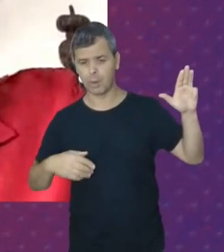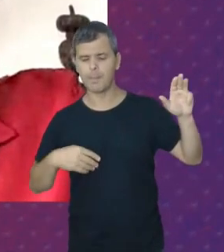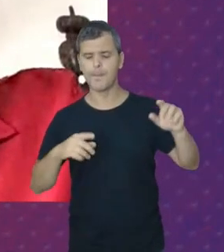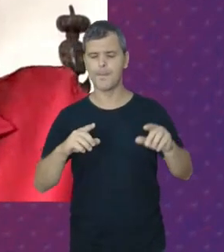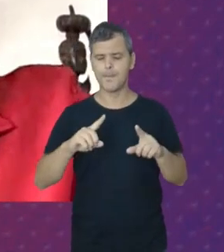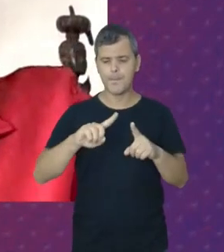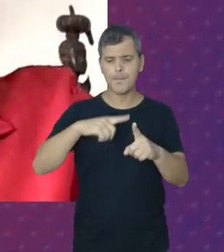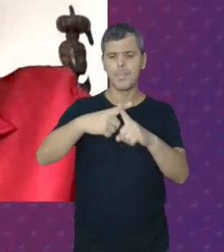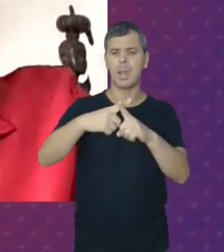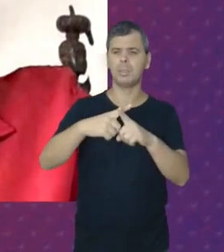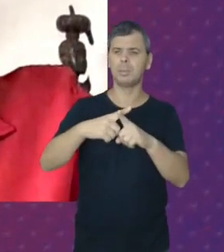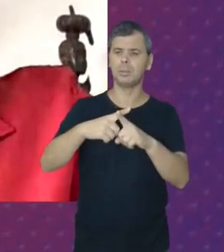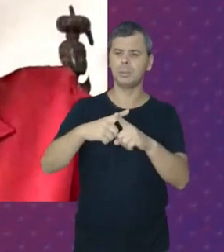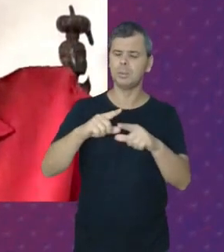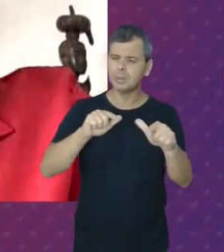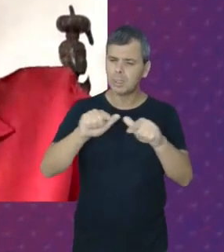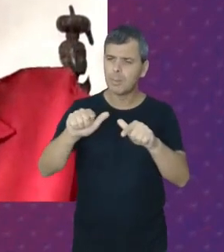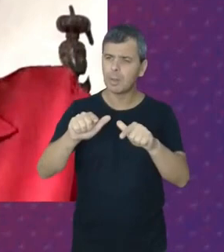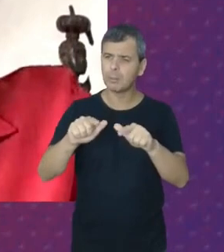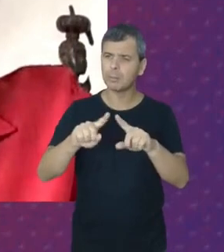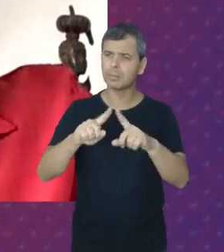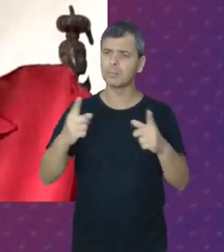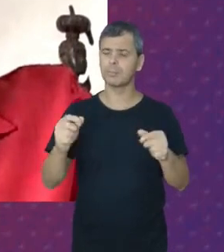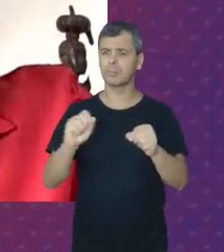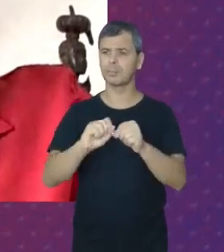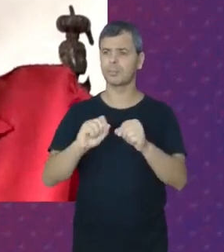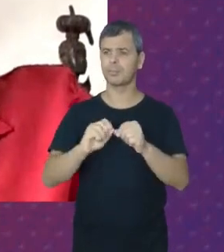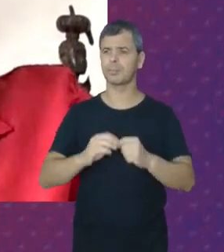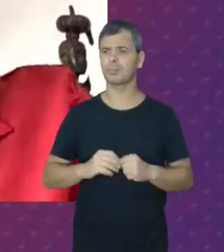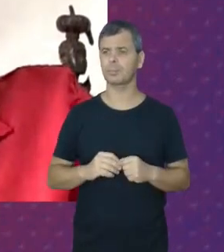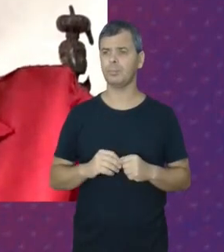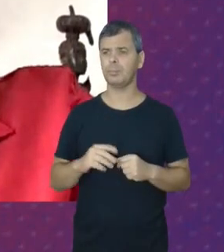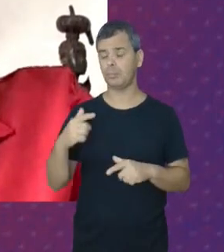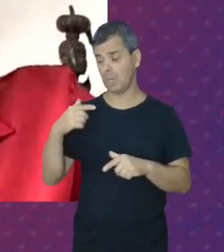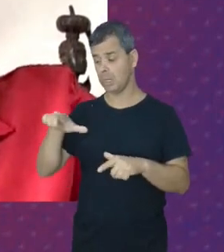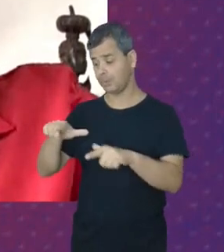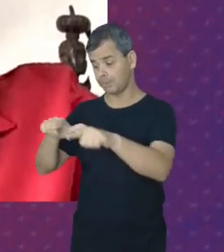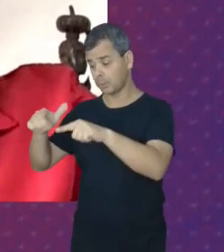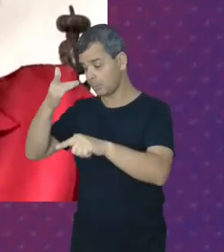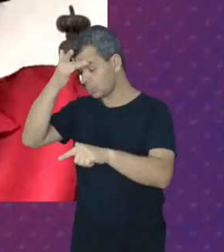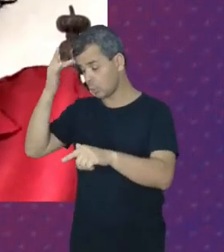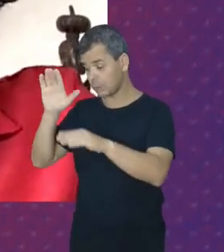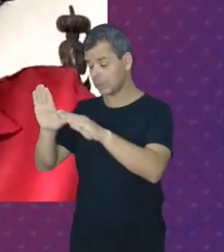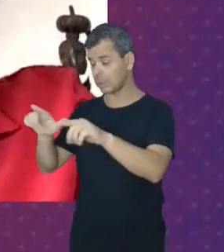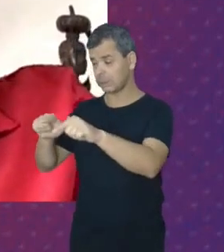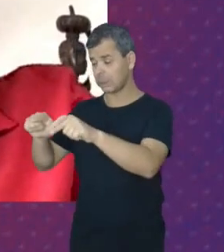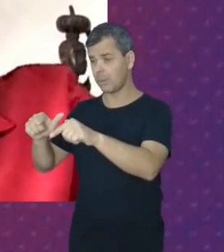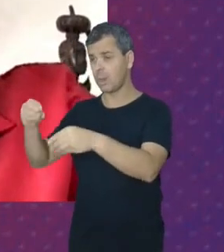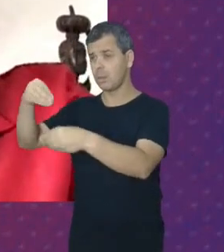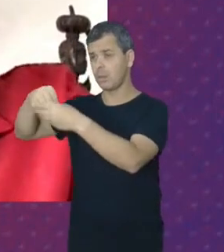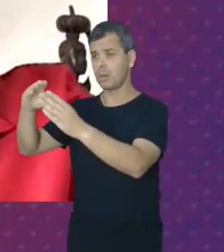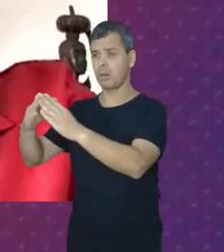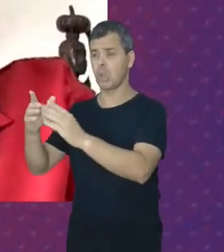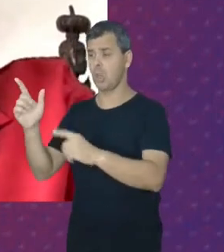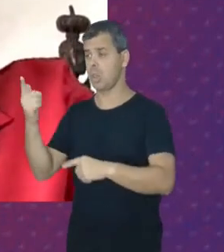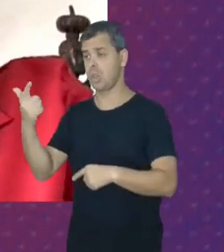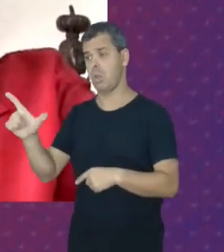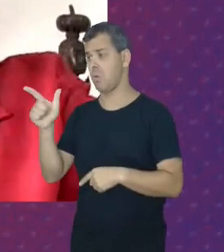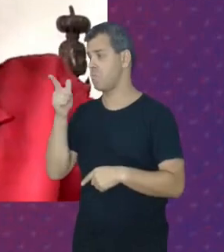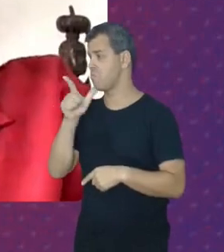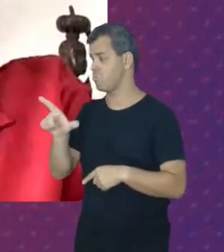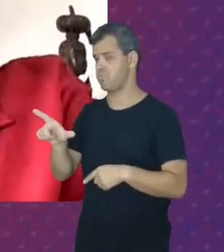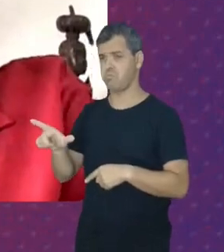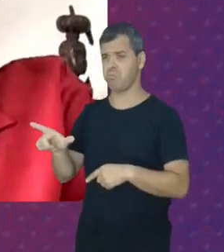trabalhos Porque na medida Em que Essas Trabalhadoras Domésticas Não conseguem